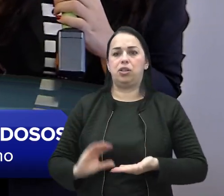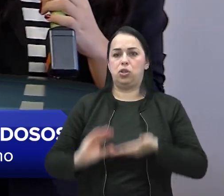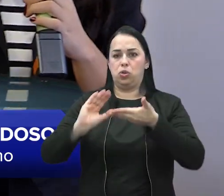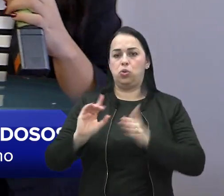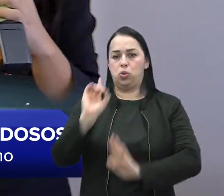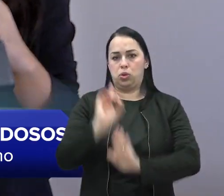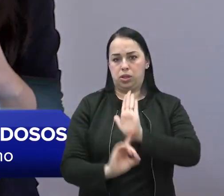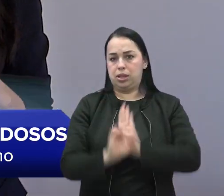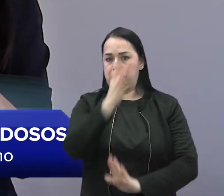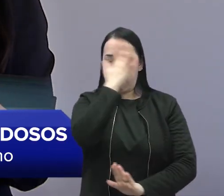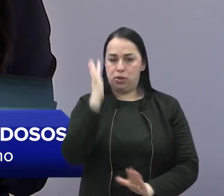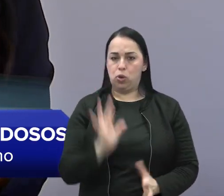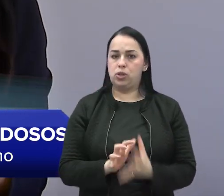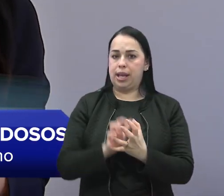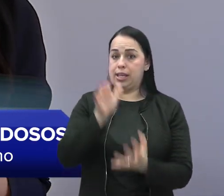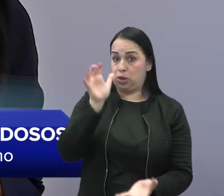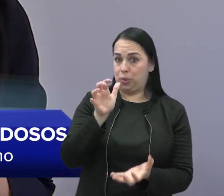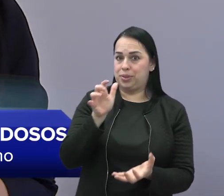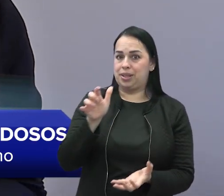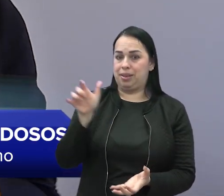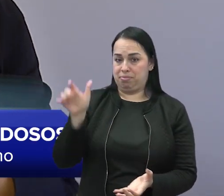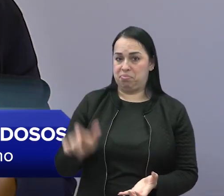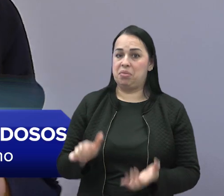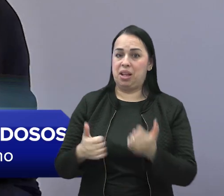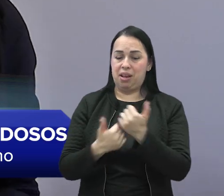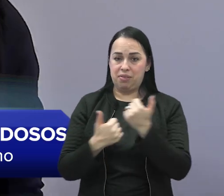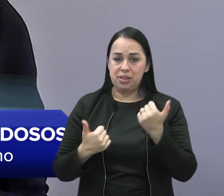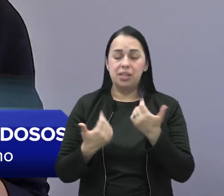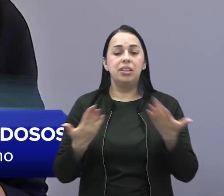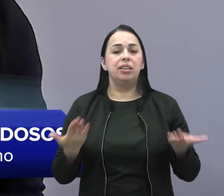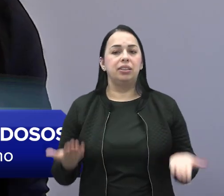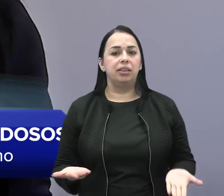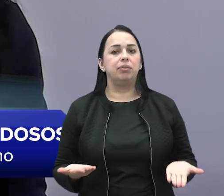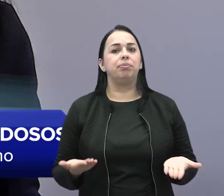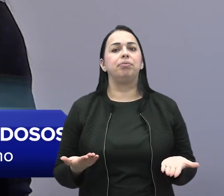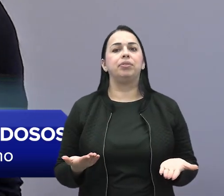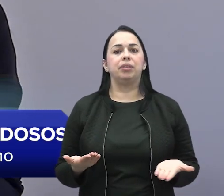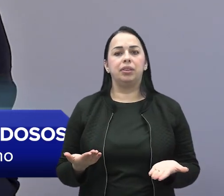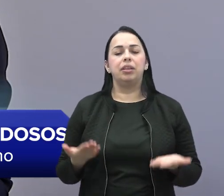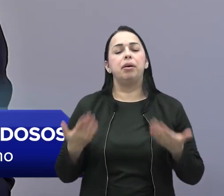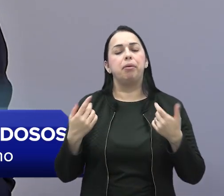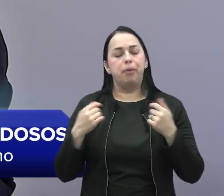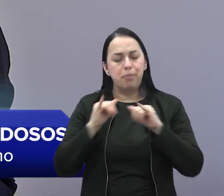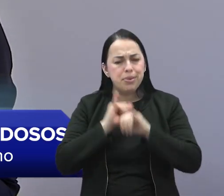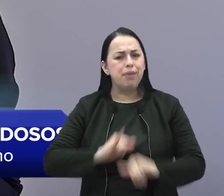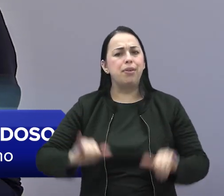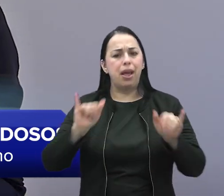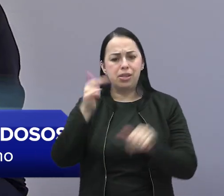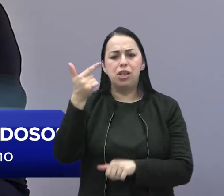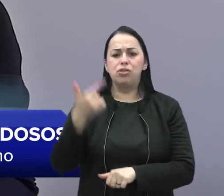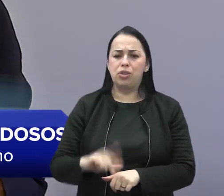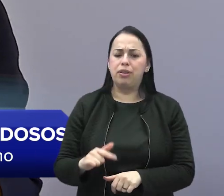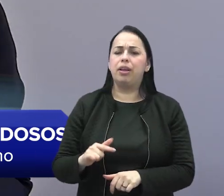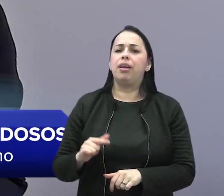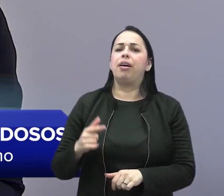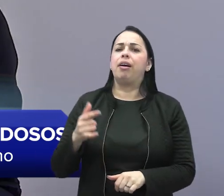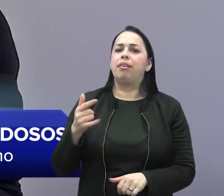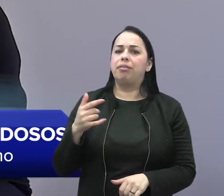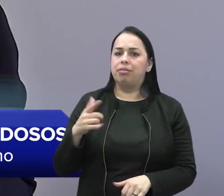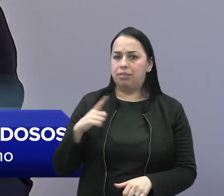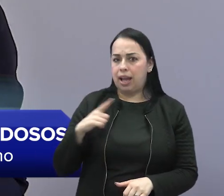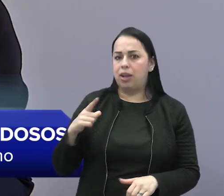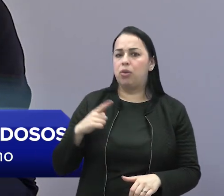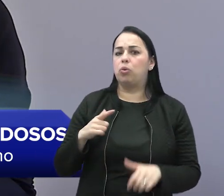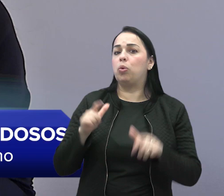Direitos da Pessoa Idosa aqui de São José dos Campos. Então é isso, gente, vamos reforçar. A gente tem os canais de denúncia, o Disque